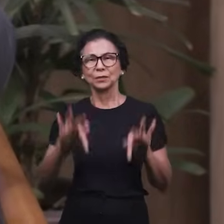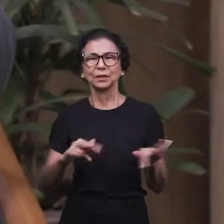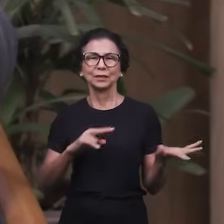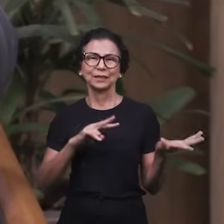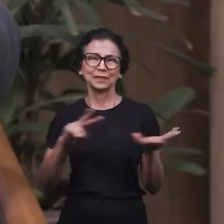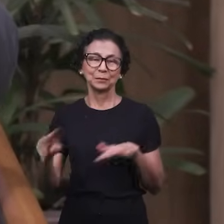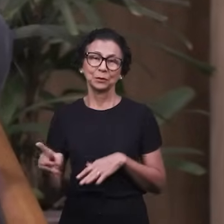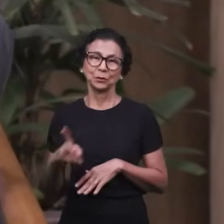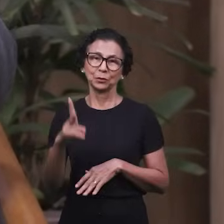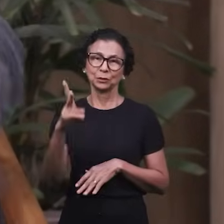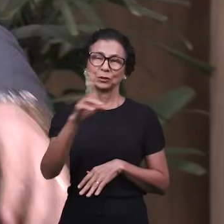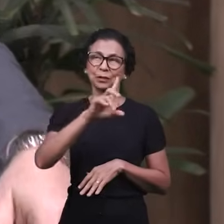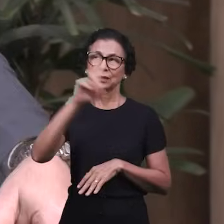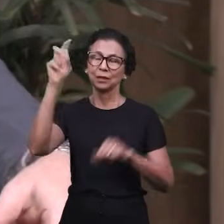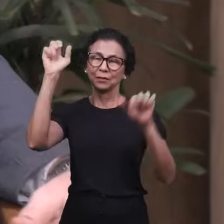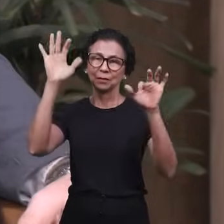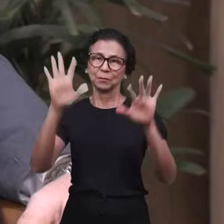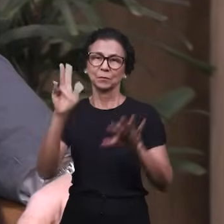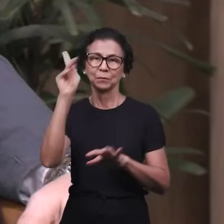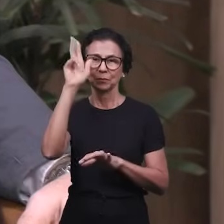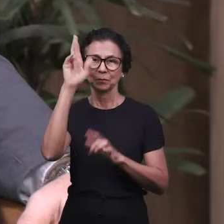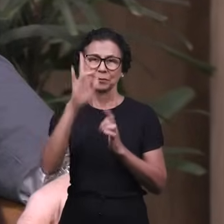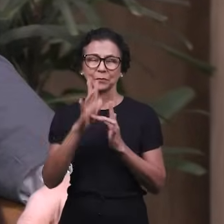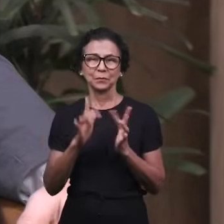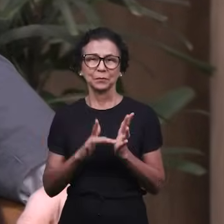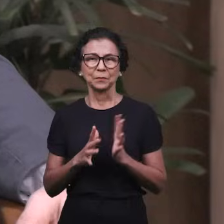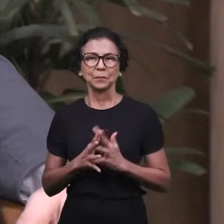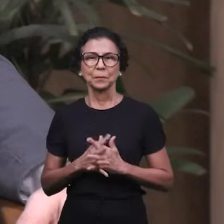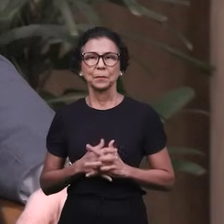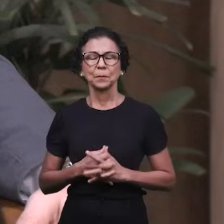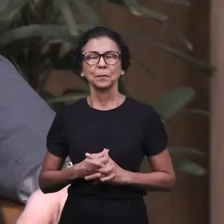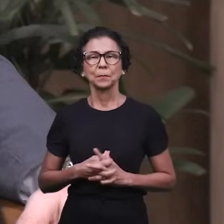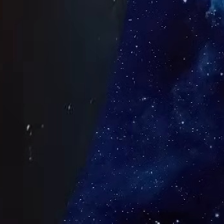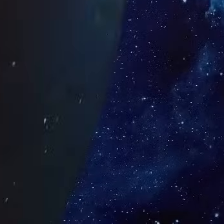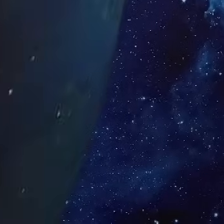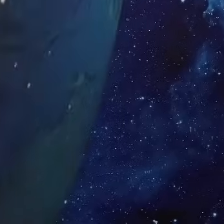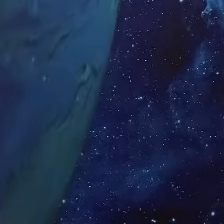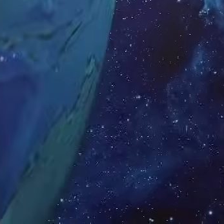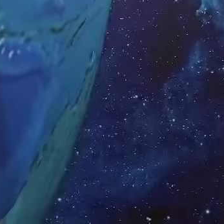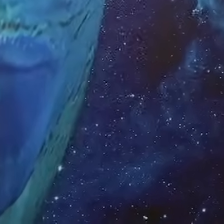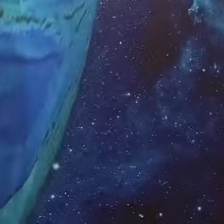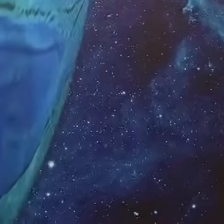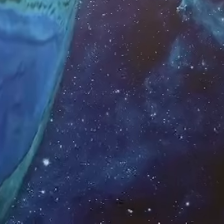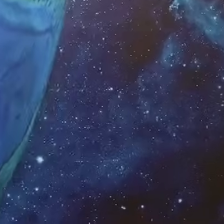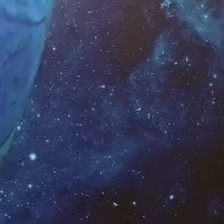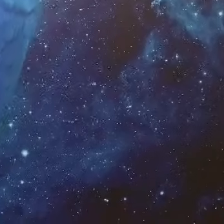continue com Deus, Deus abençoe, a paz do Senhor Jesus.